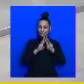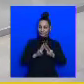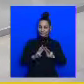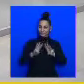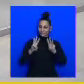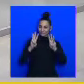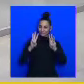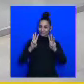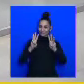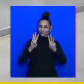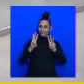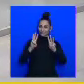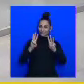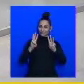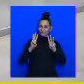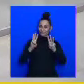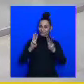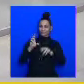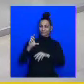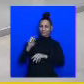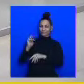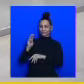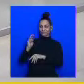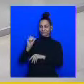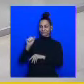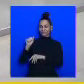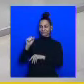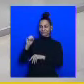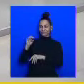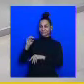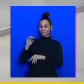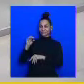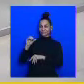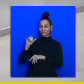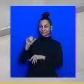Caixa, loterias.caixa.gov.br.